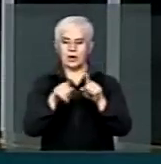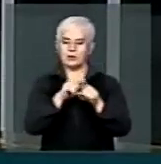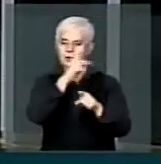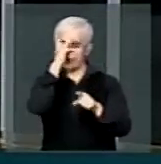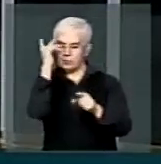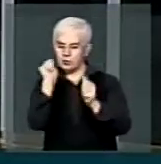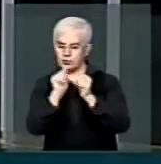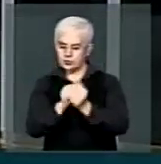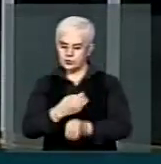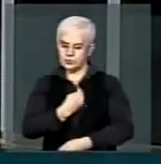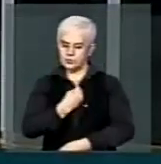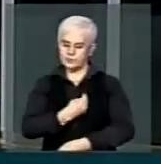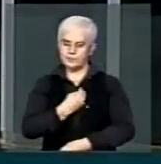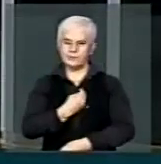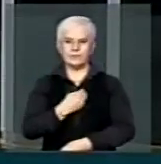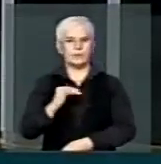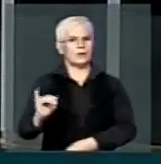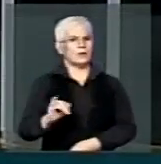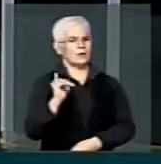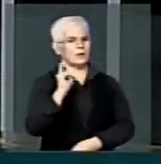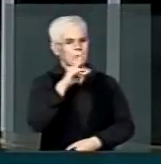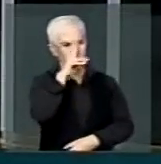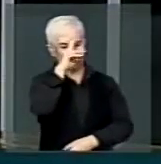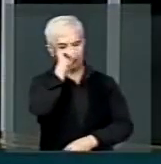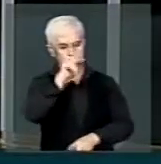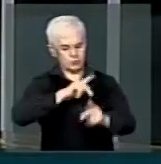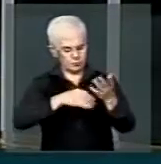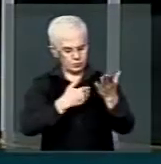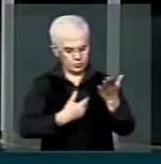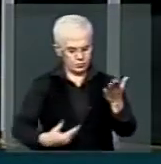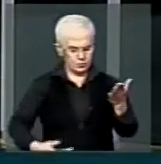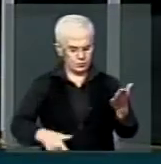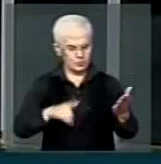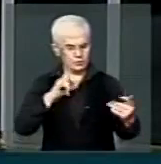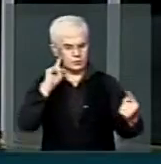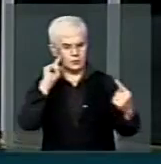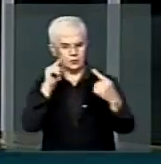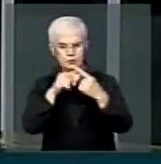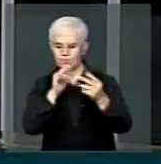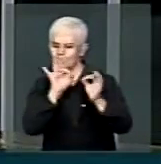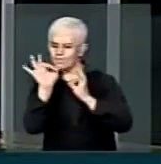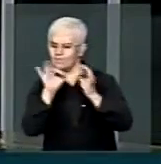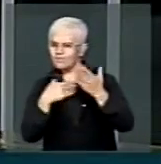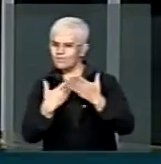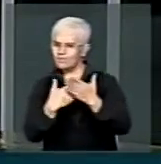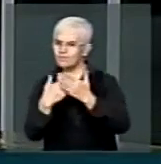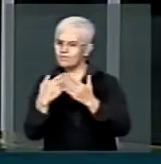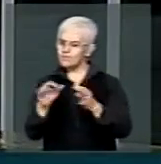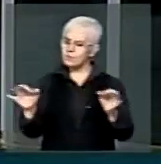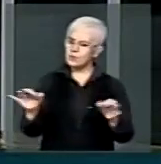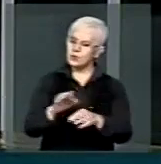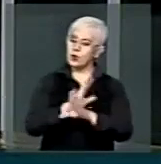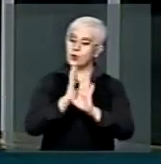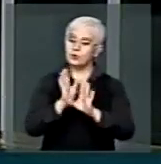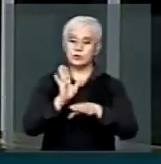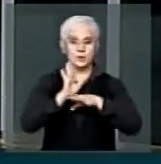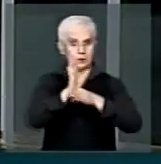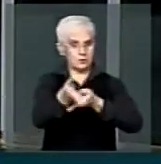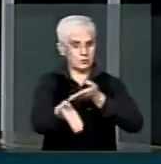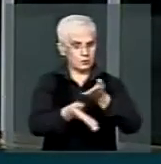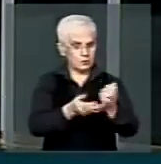companheiros. É fundamental que o poder público esteja realmente preparado, em condições de